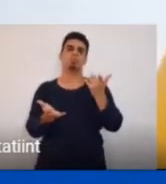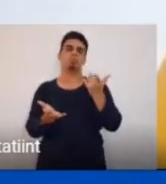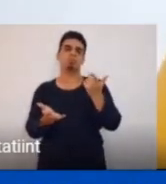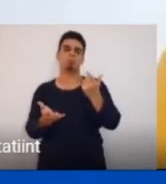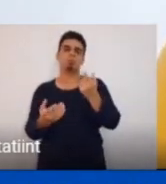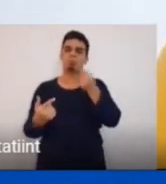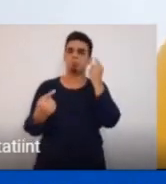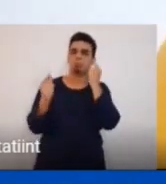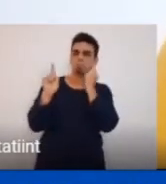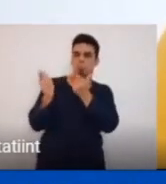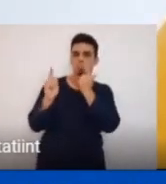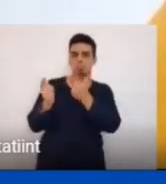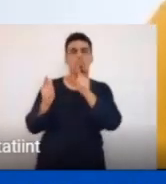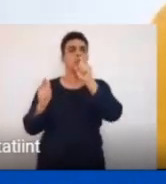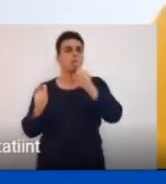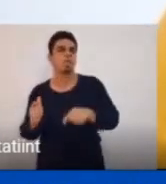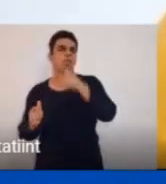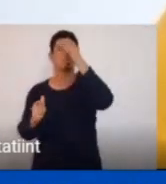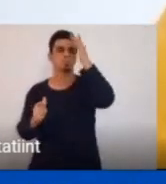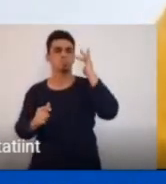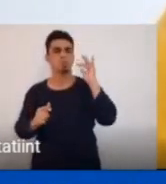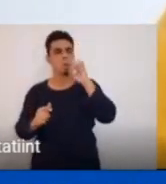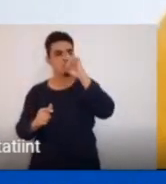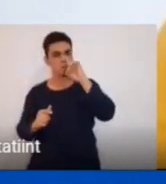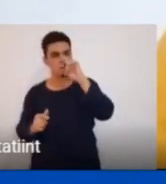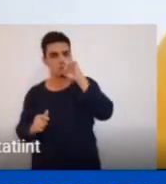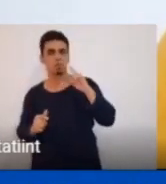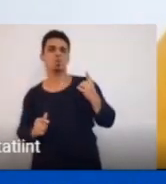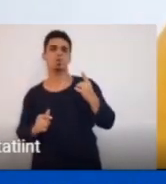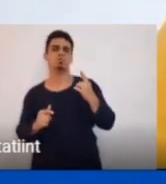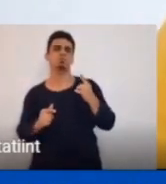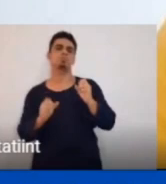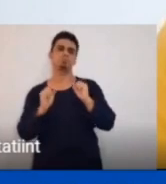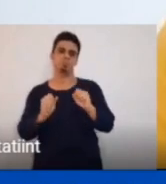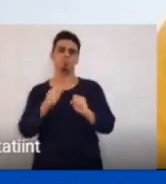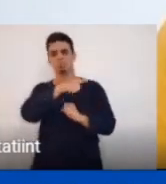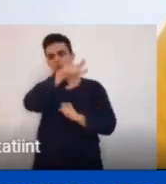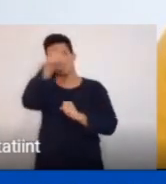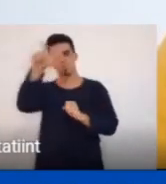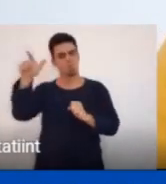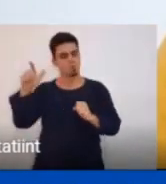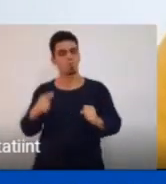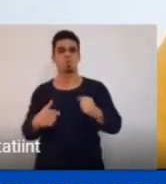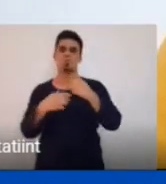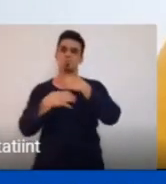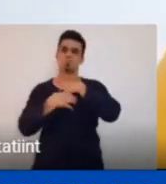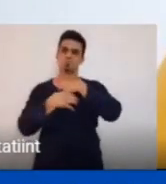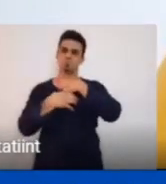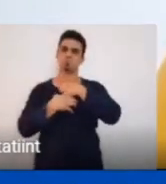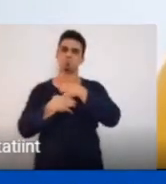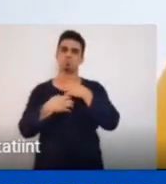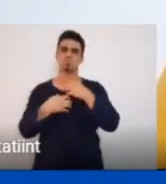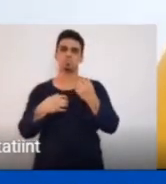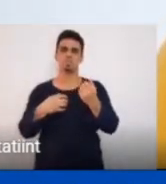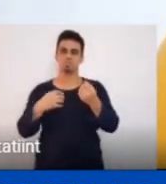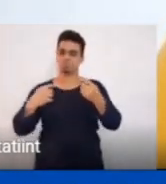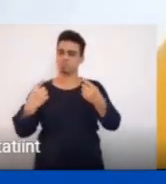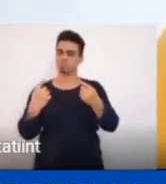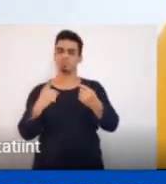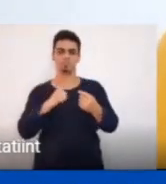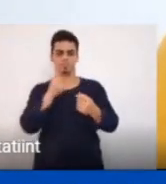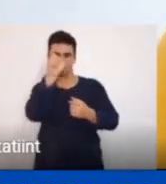criminosos, é um outro efeito bastante significativo do racismo estrutural, que é a desumanização dos corpos, né? Então,